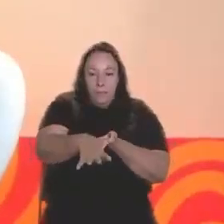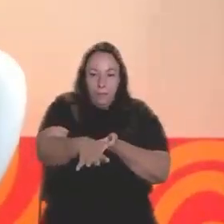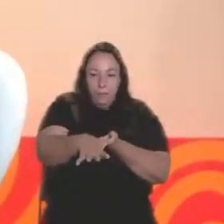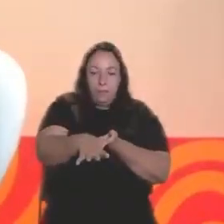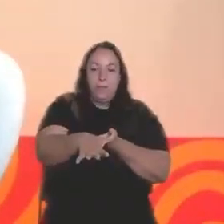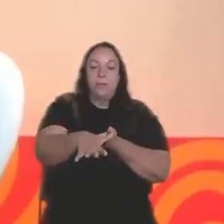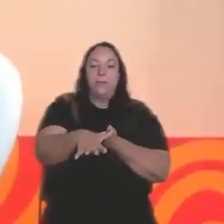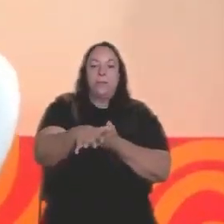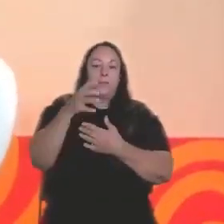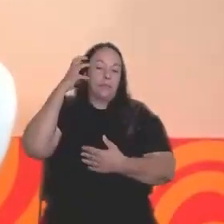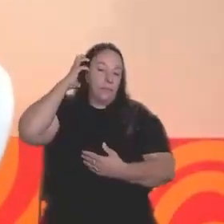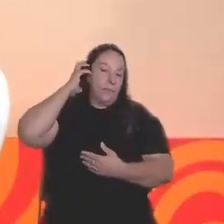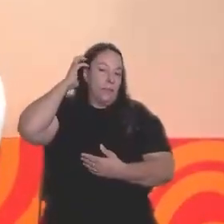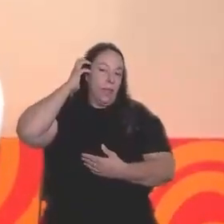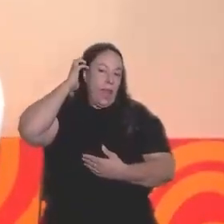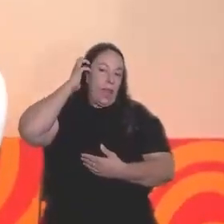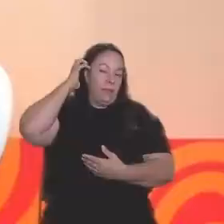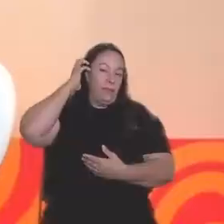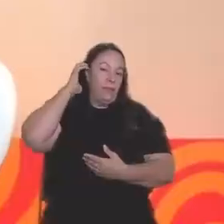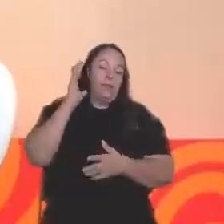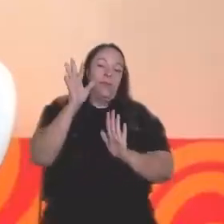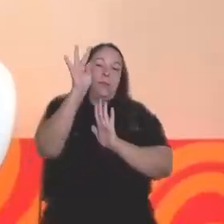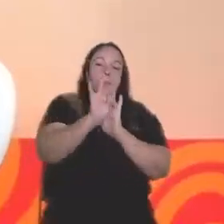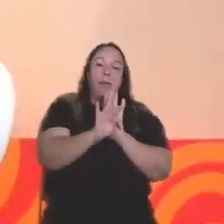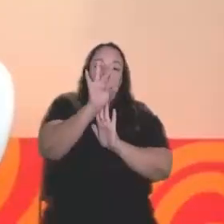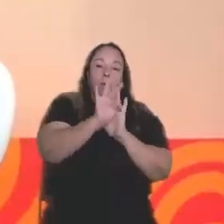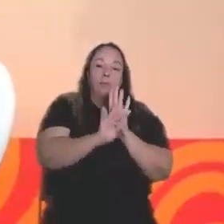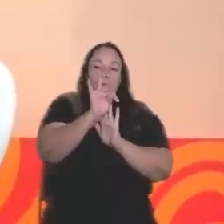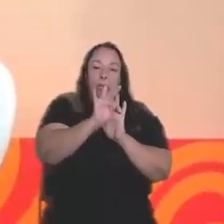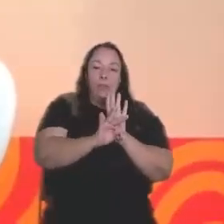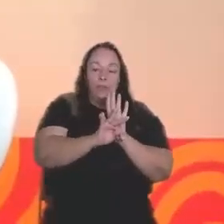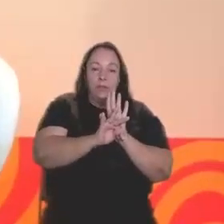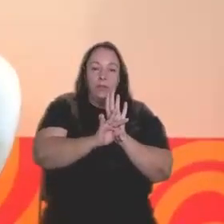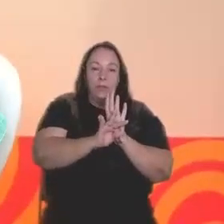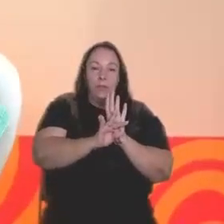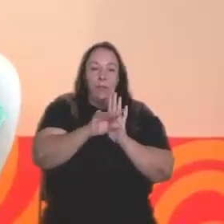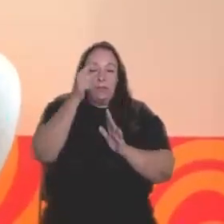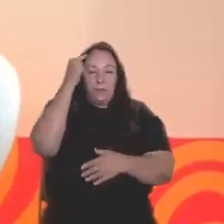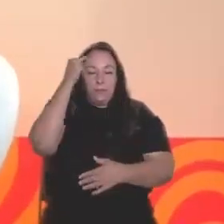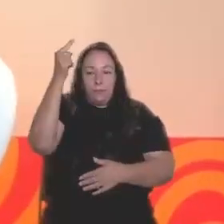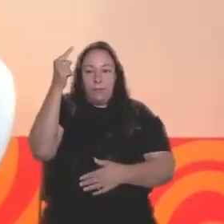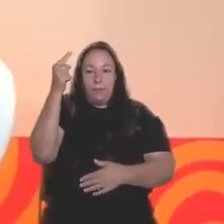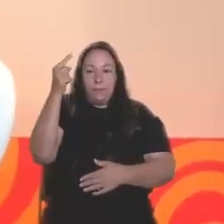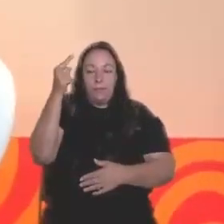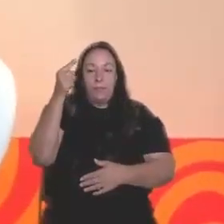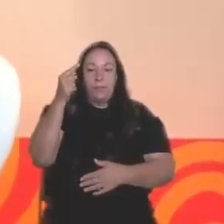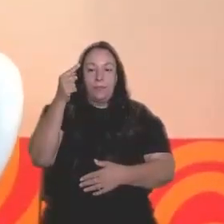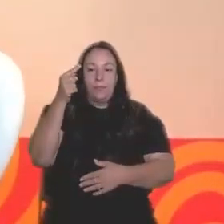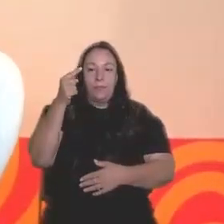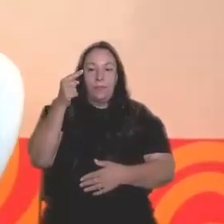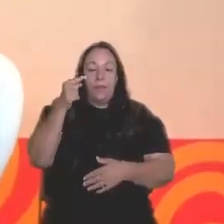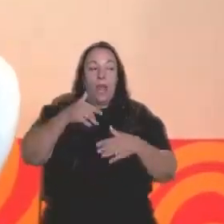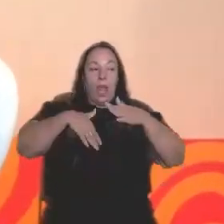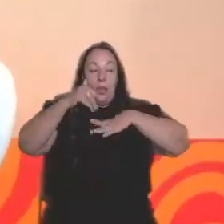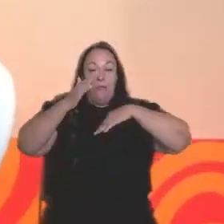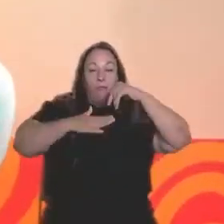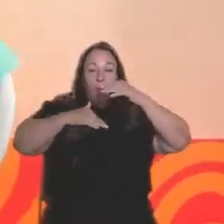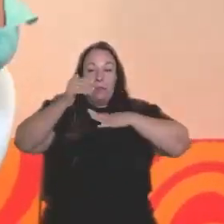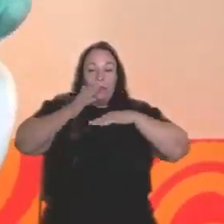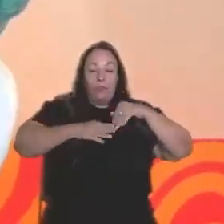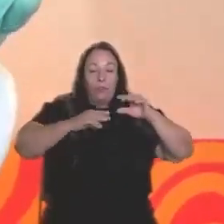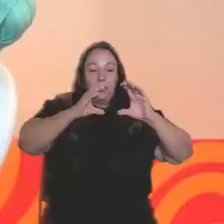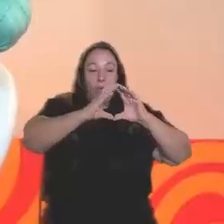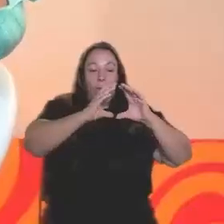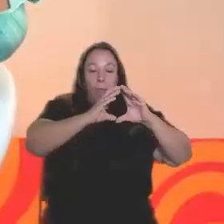que a gente acha que não, mas você tem que preparar um texto na sua cabeça de repente. E como eu transmitia futebol, era tudo muito rápido,